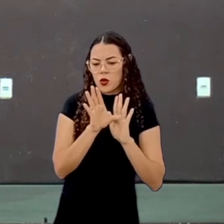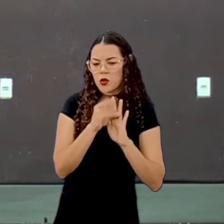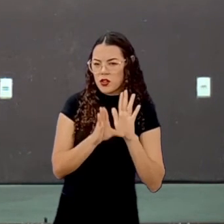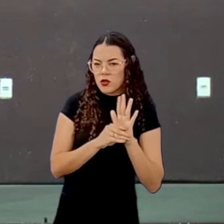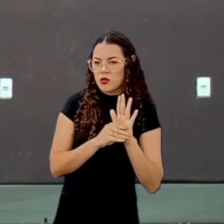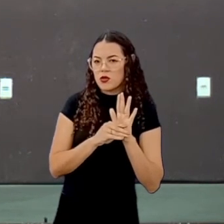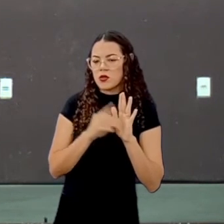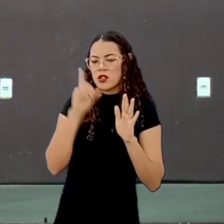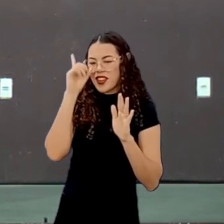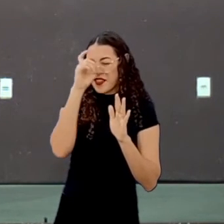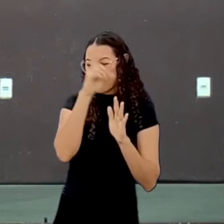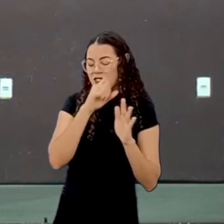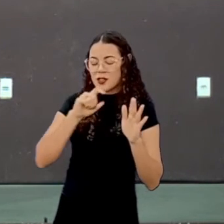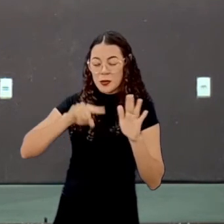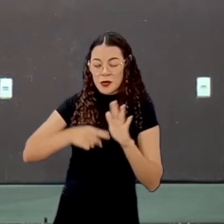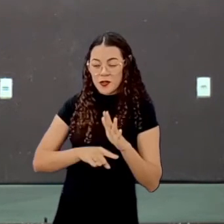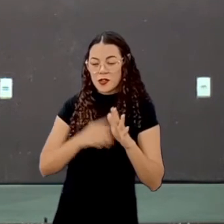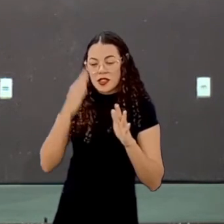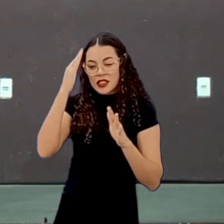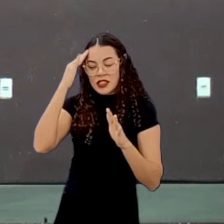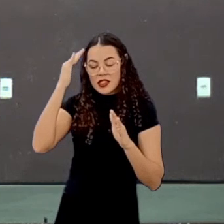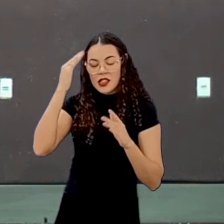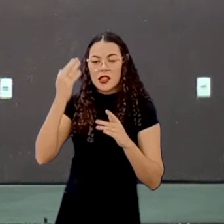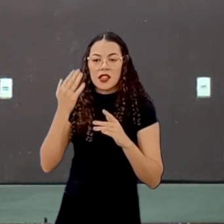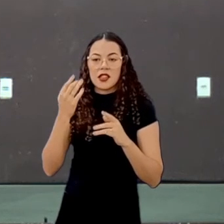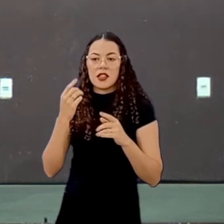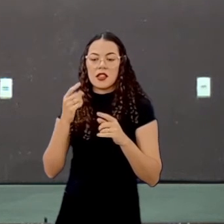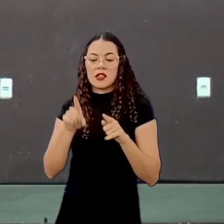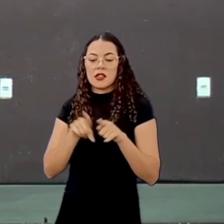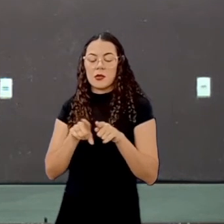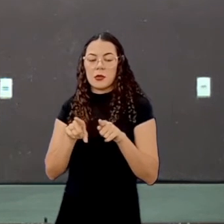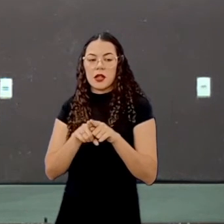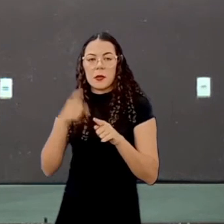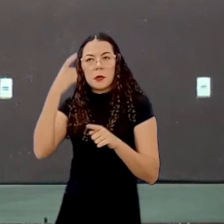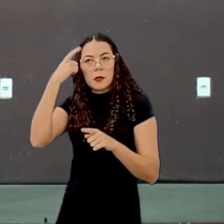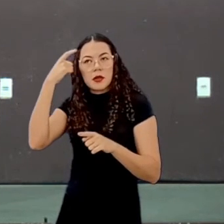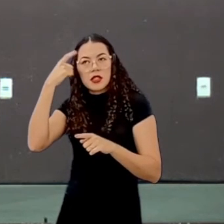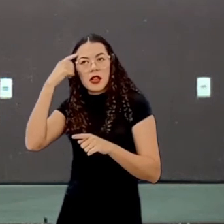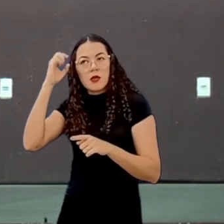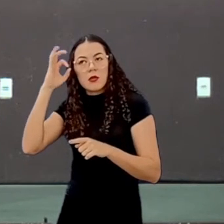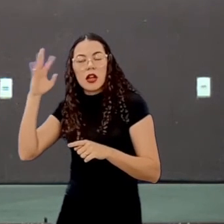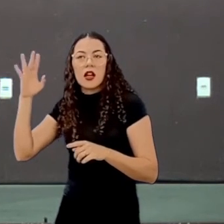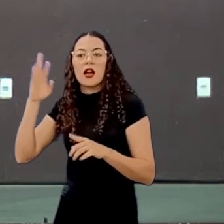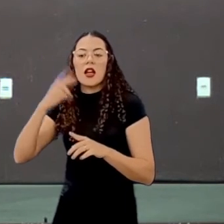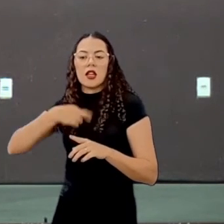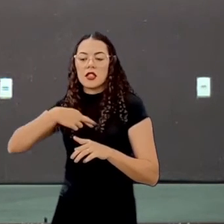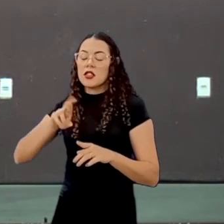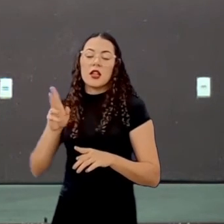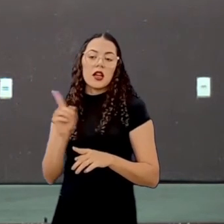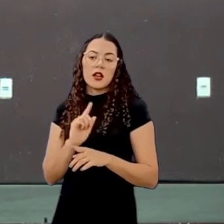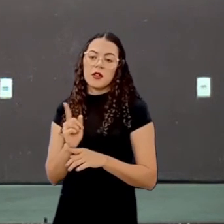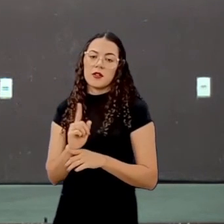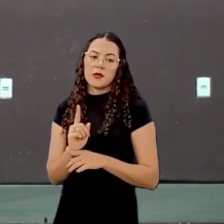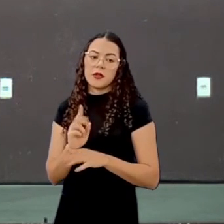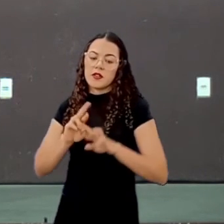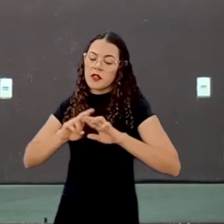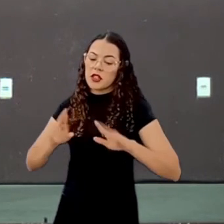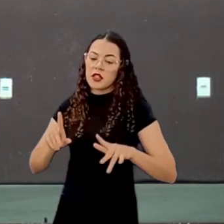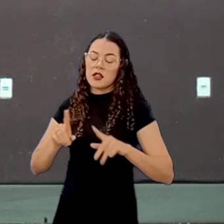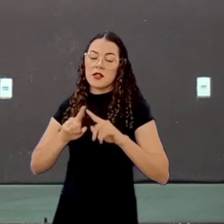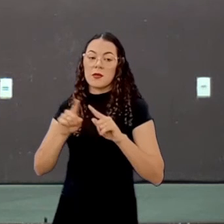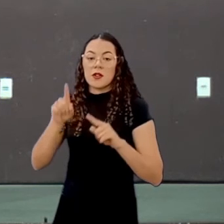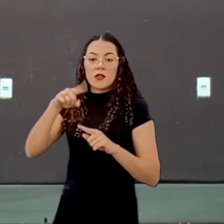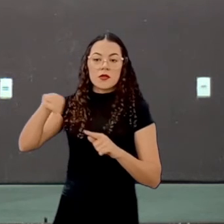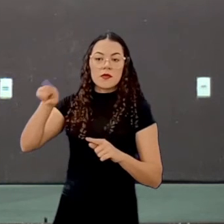de difícil entendimento, que está reservado a alguma elite de pensadores, de uma religião. Não, não é isso. Mas o que eu quero